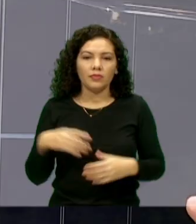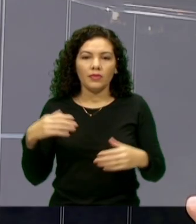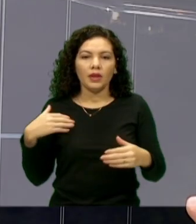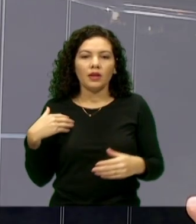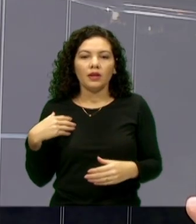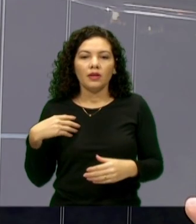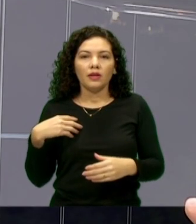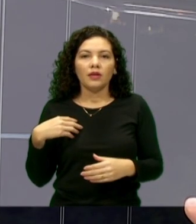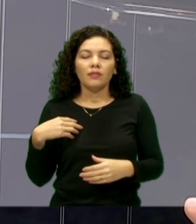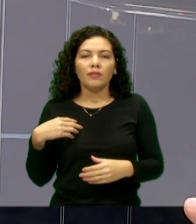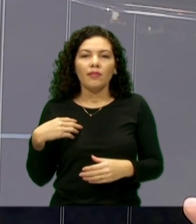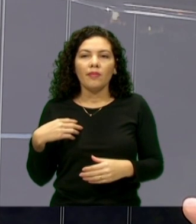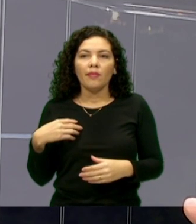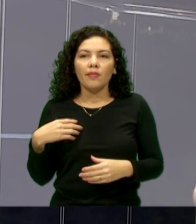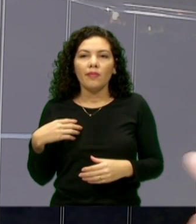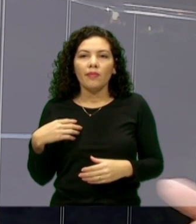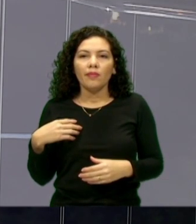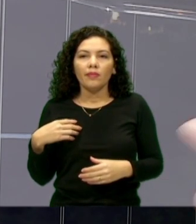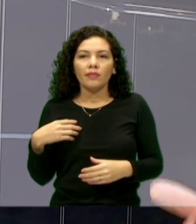colocando